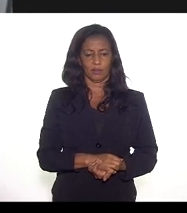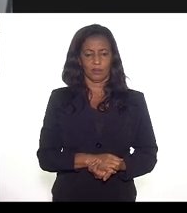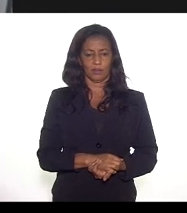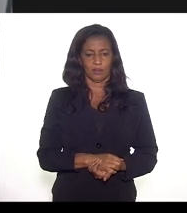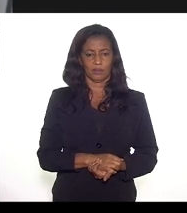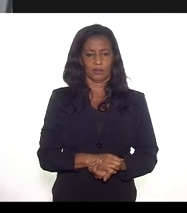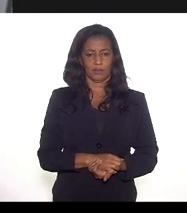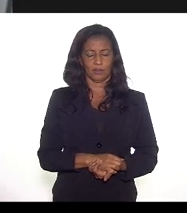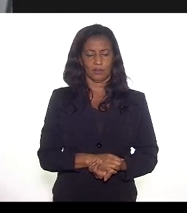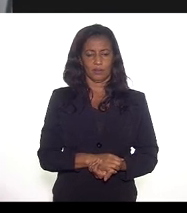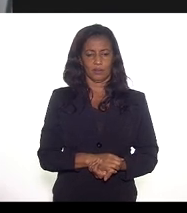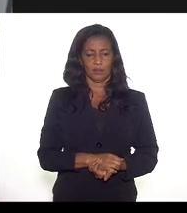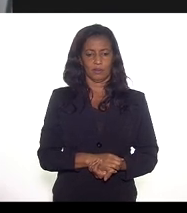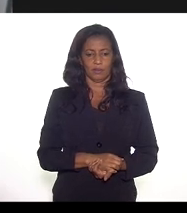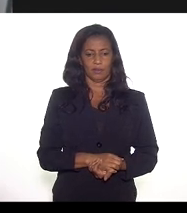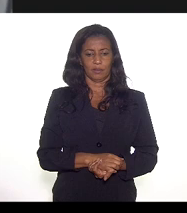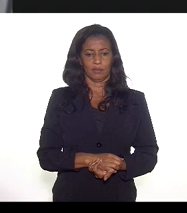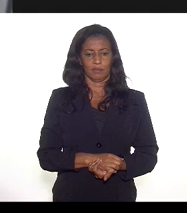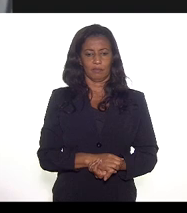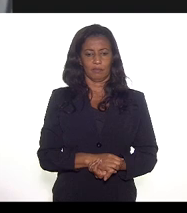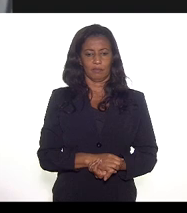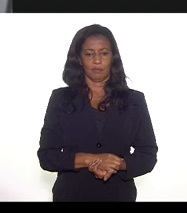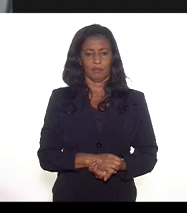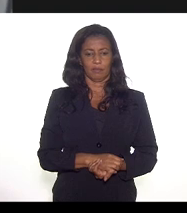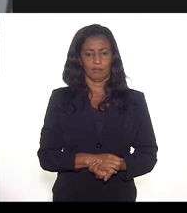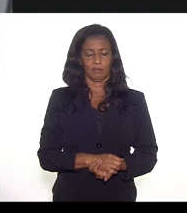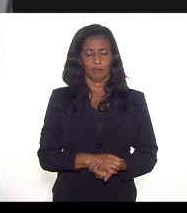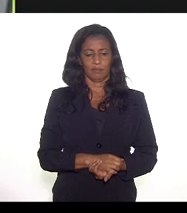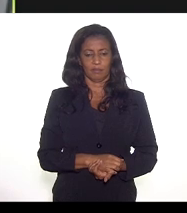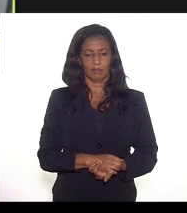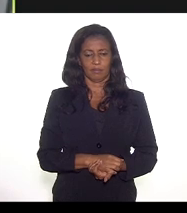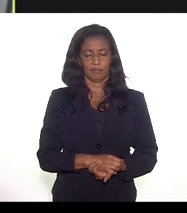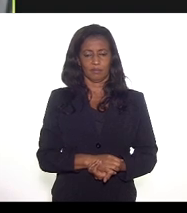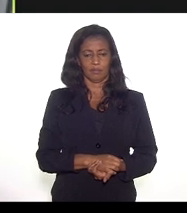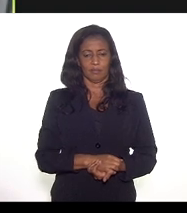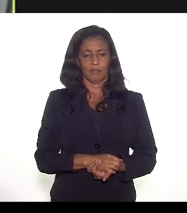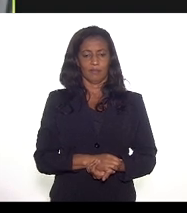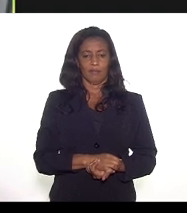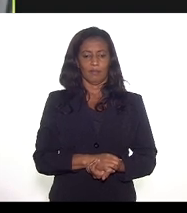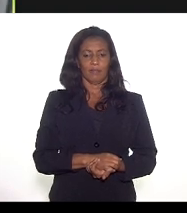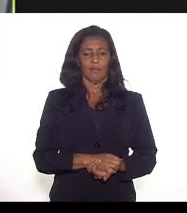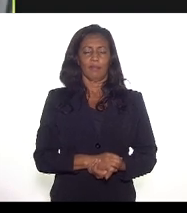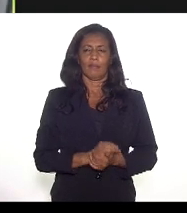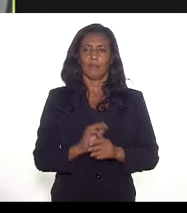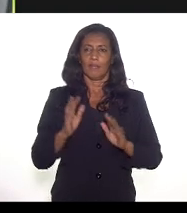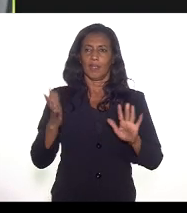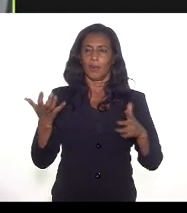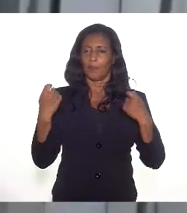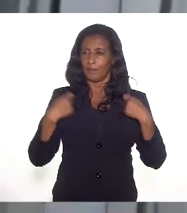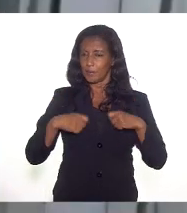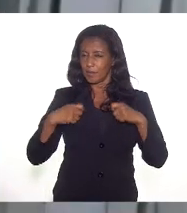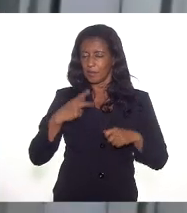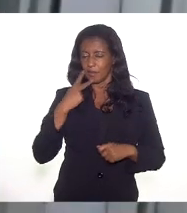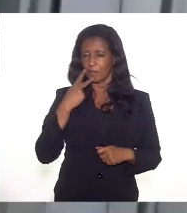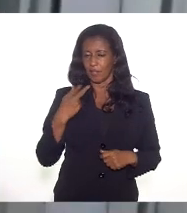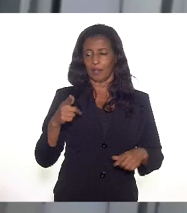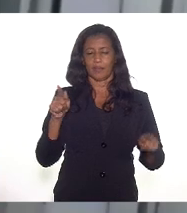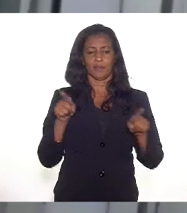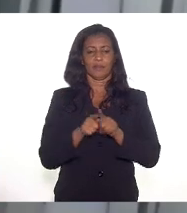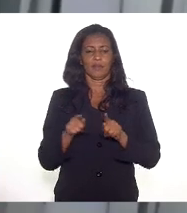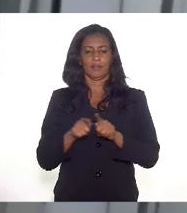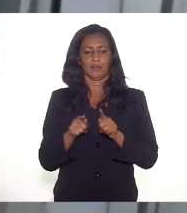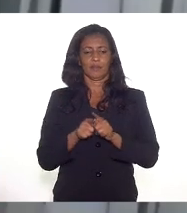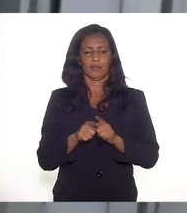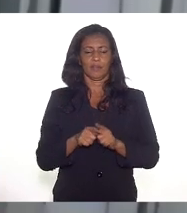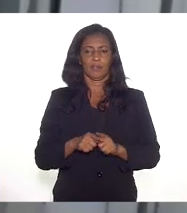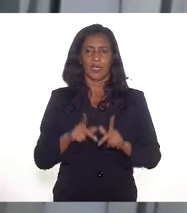Deputado Eurico, obrigada. Não queria deixar passar. Obrigado, deputada Marta Rocha. Eu não queria deixar passar em branco também, como fez a